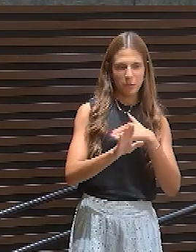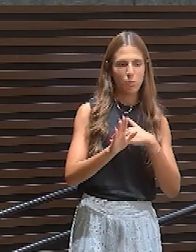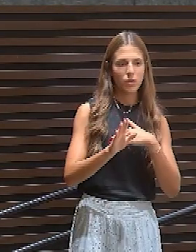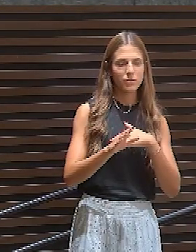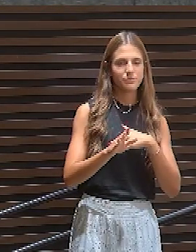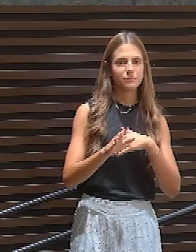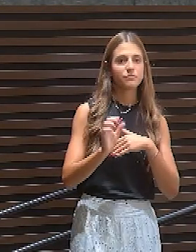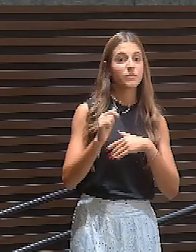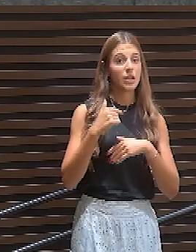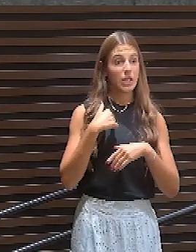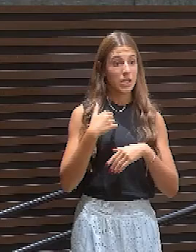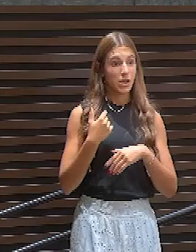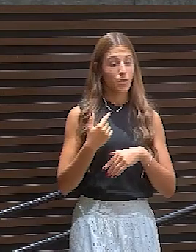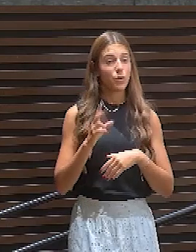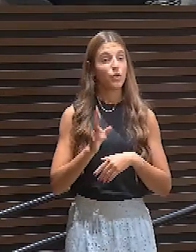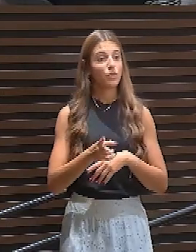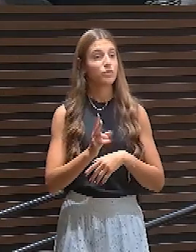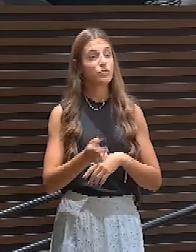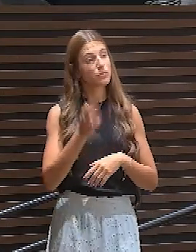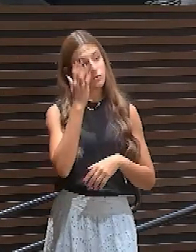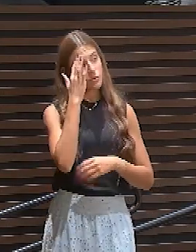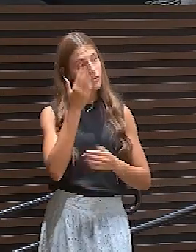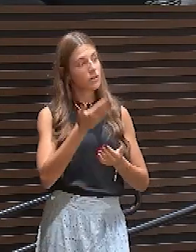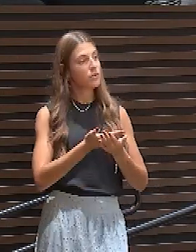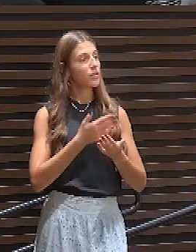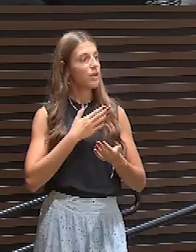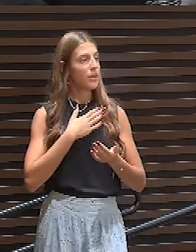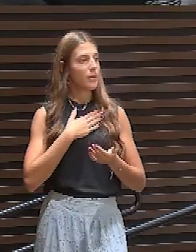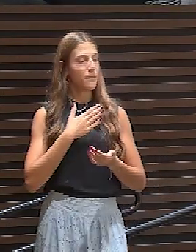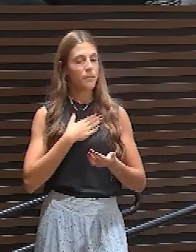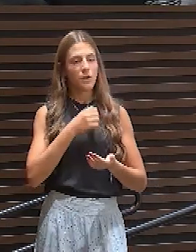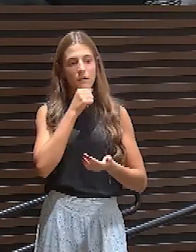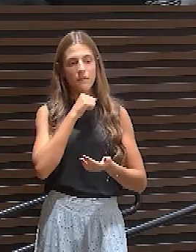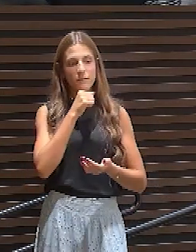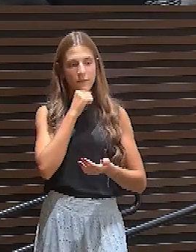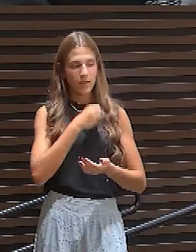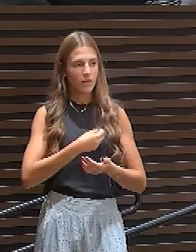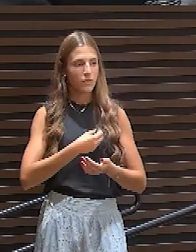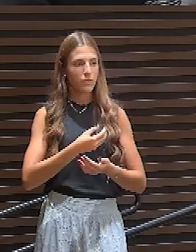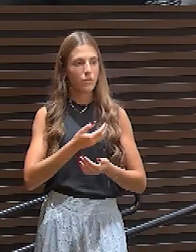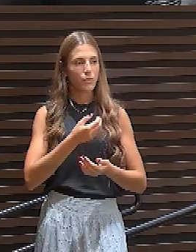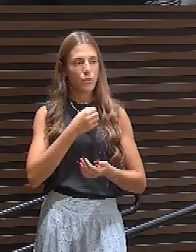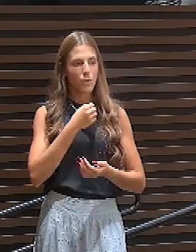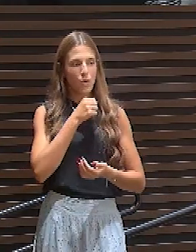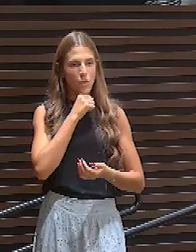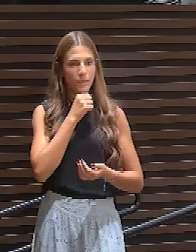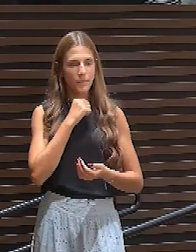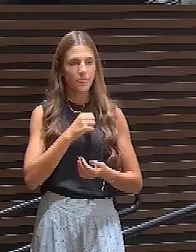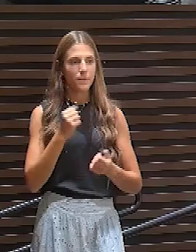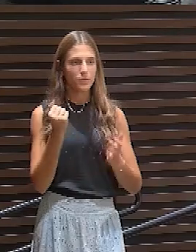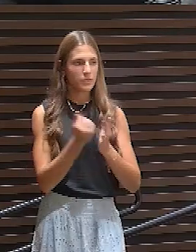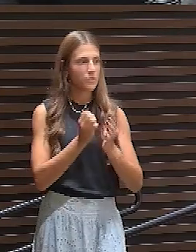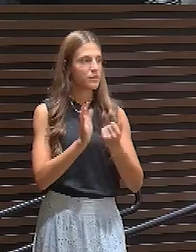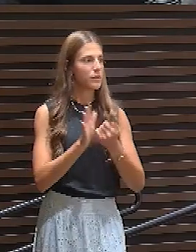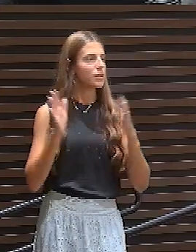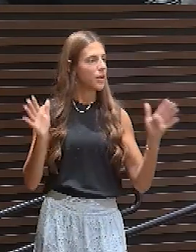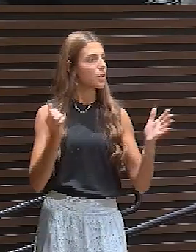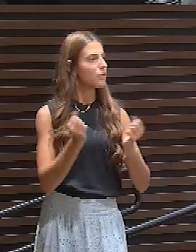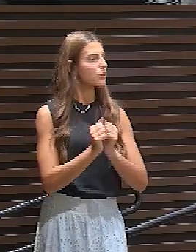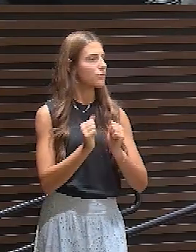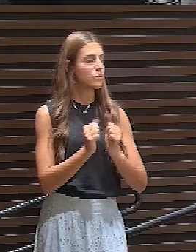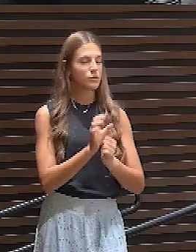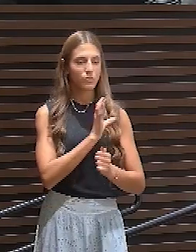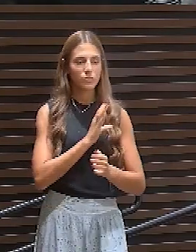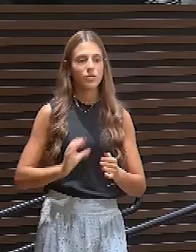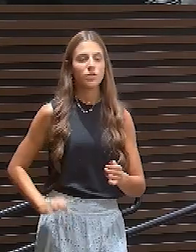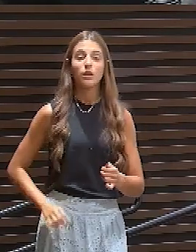E eu continuo crendo que o meu velho homem foi crucificado com Cristo. E eu não vivo mais, mas Cristo